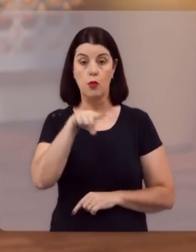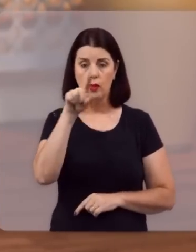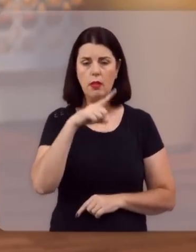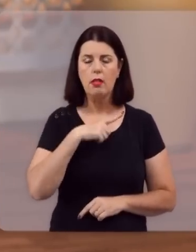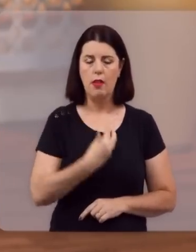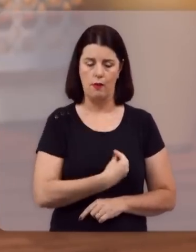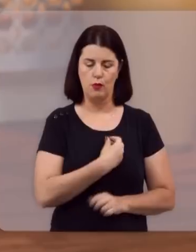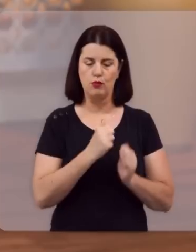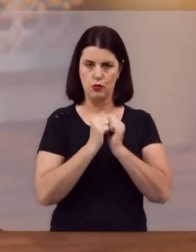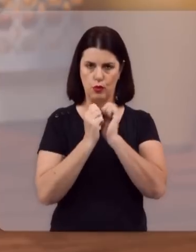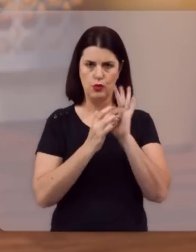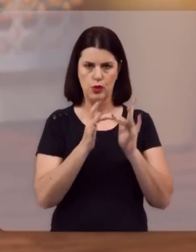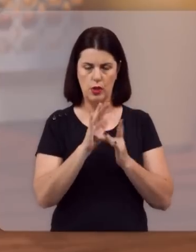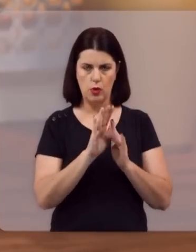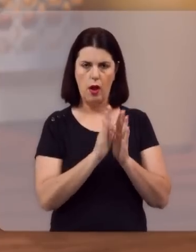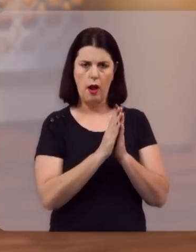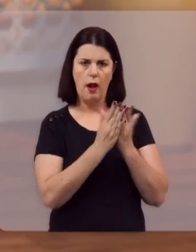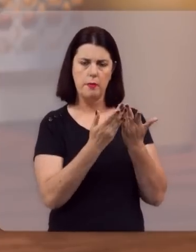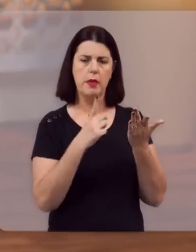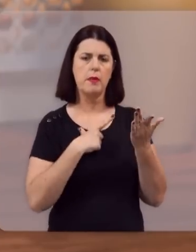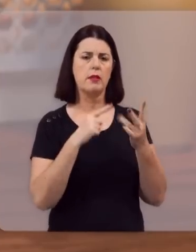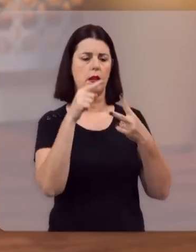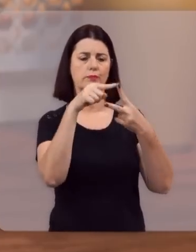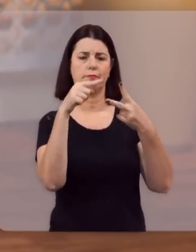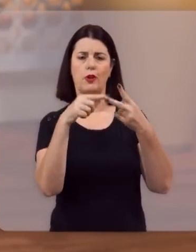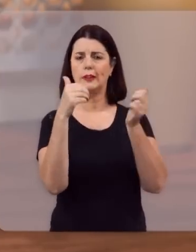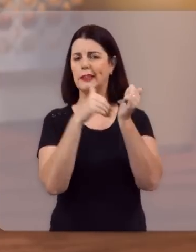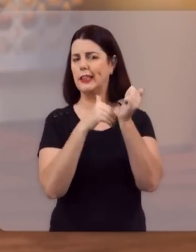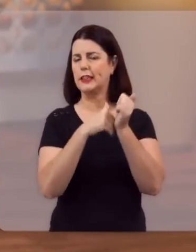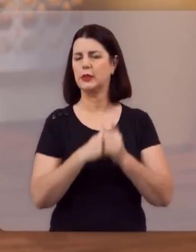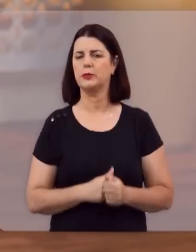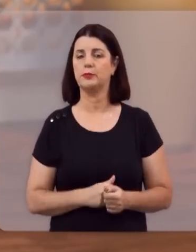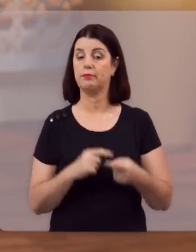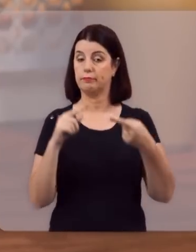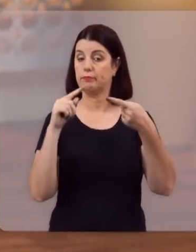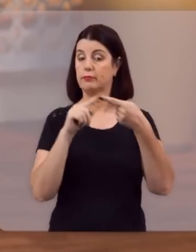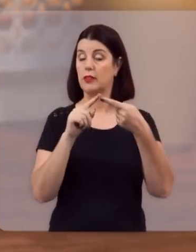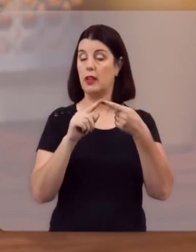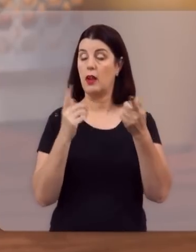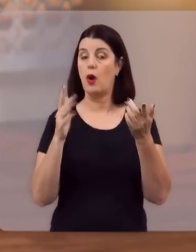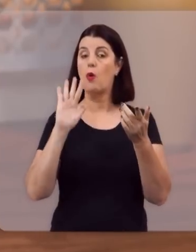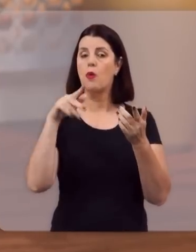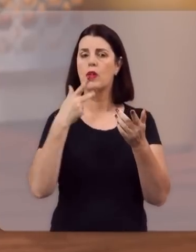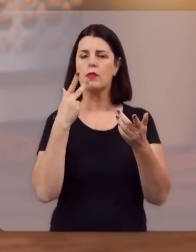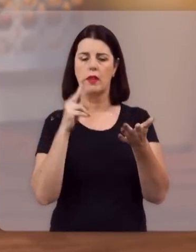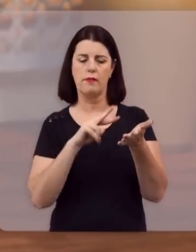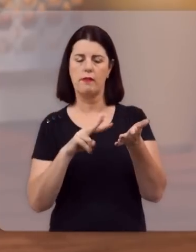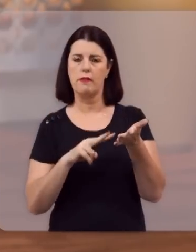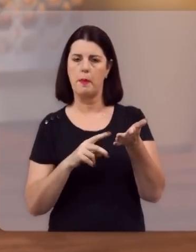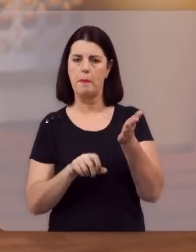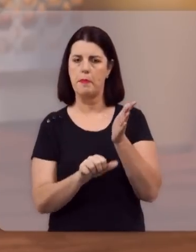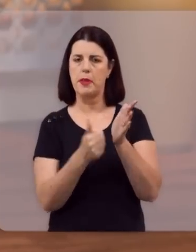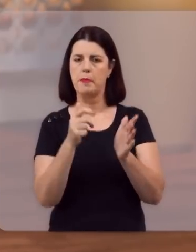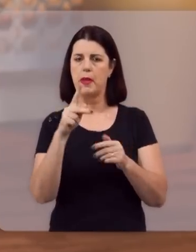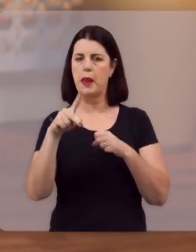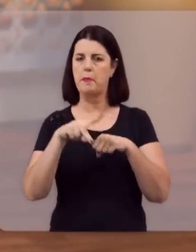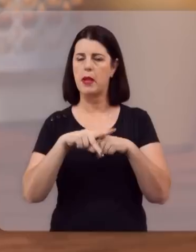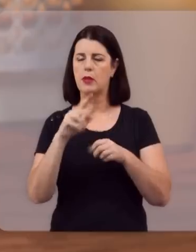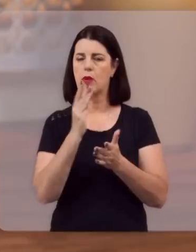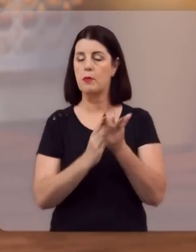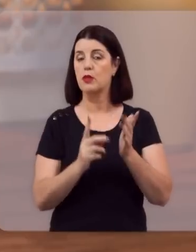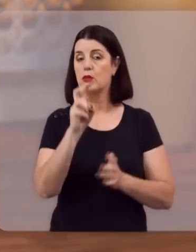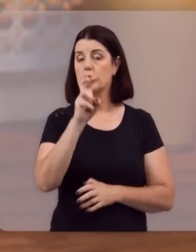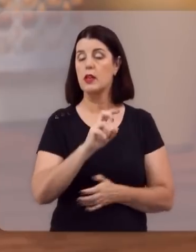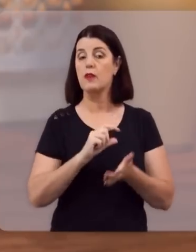está caminhando com Jesus, a Bíblia te dá 2 segredos. Naquela passagem que você acaba de citar, 1 Pedro